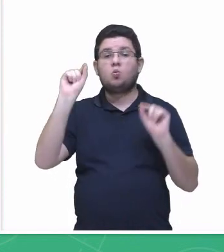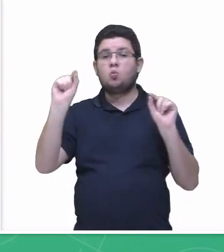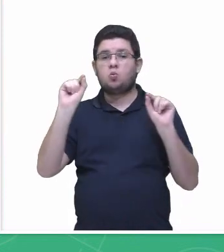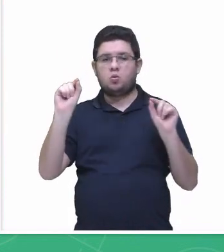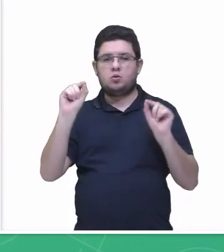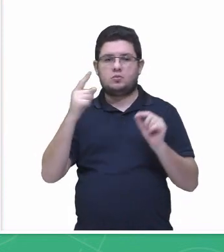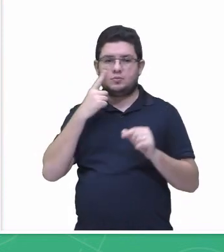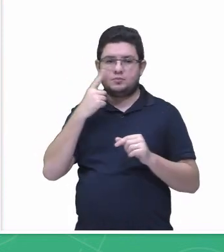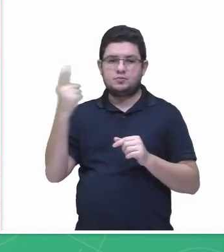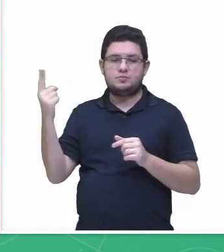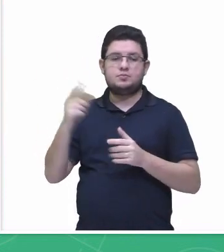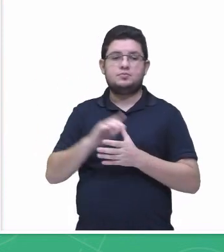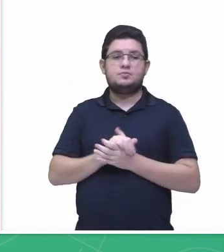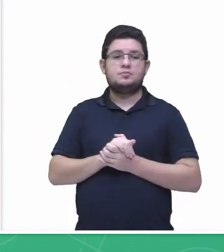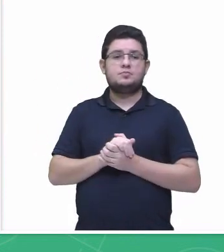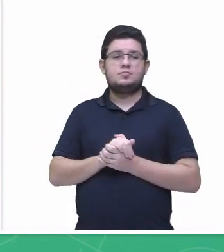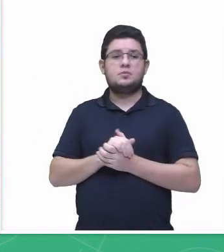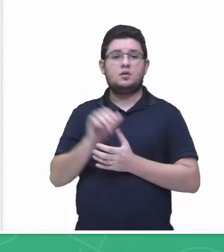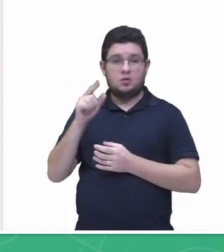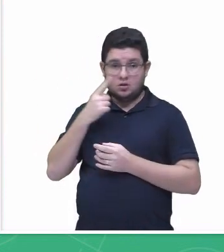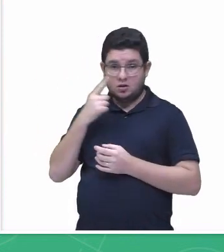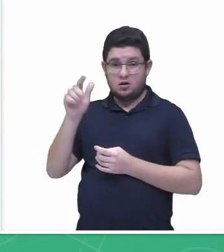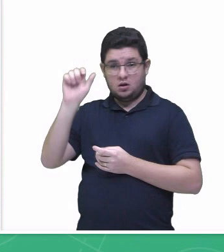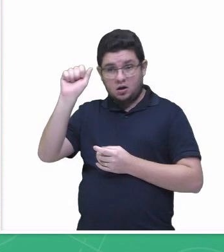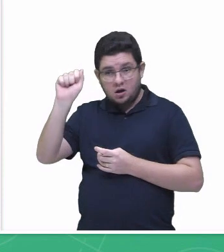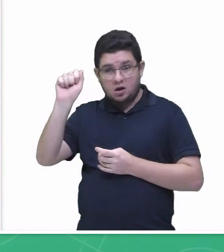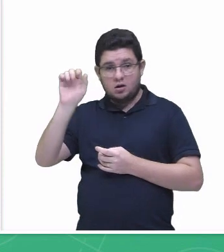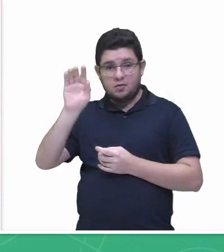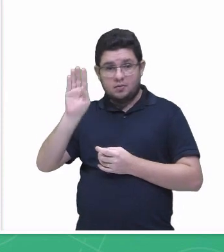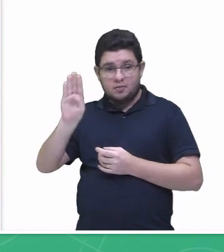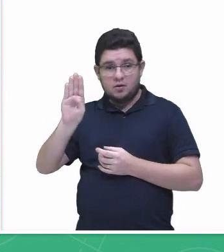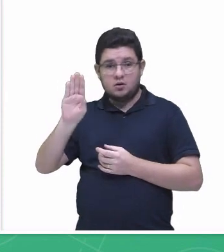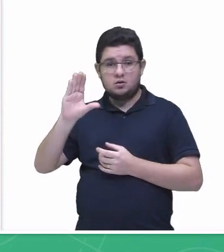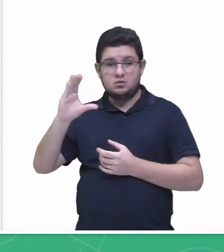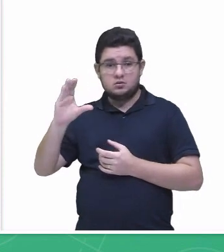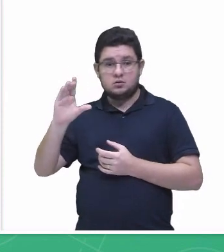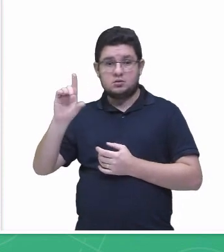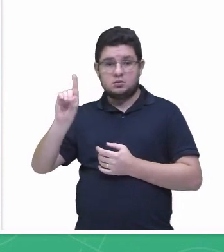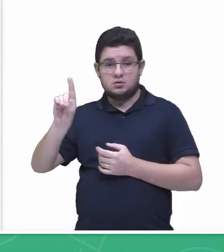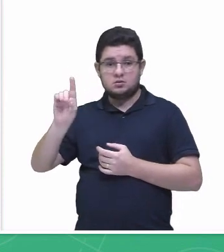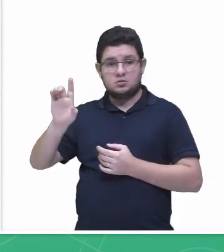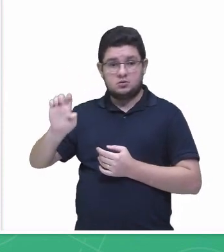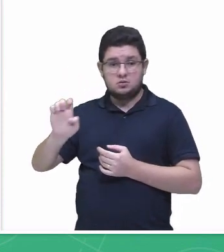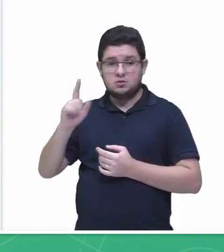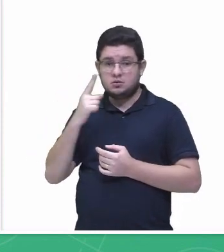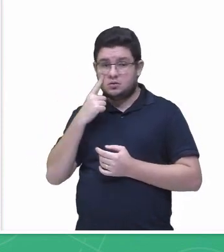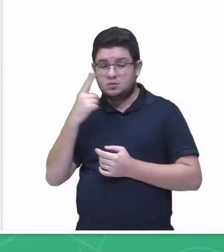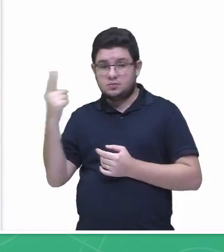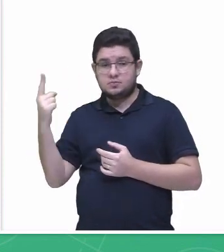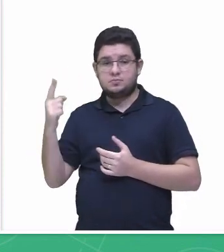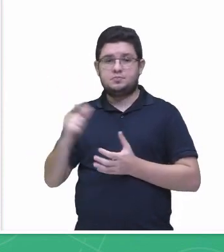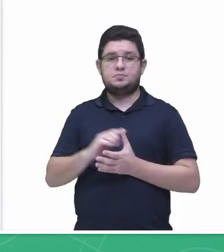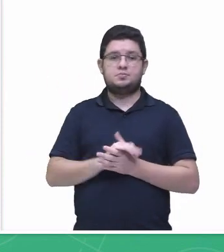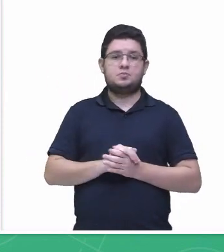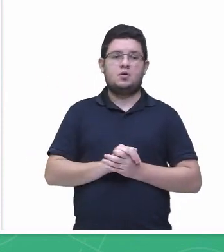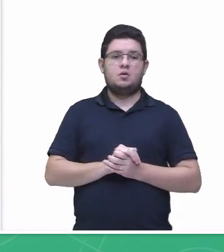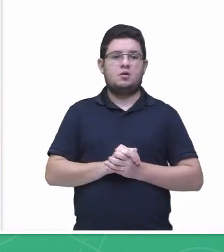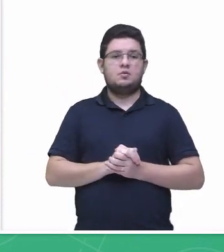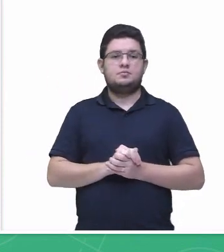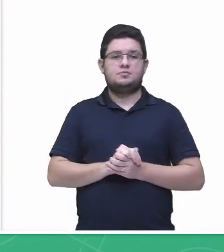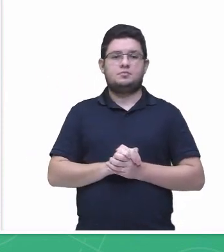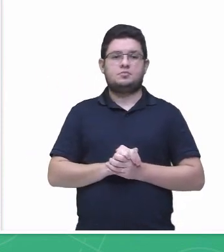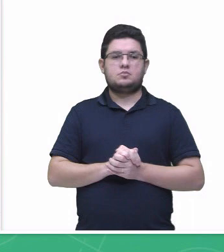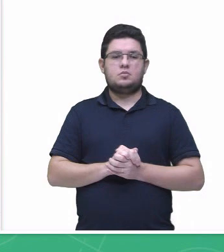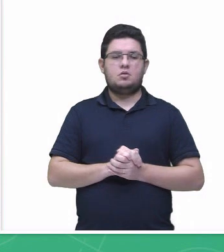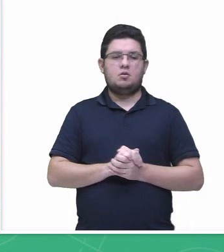Uma solução diluída, uma solução concentrada, uma solução saturada, uma solução